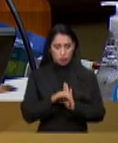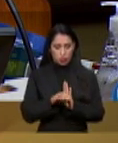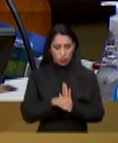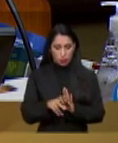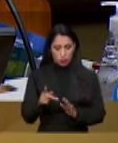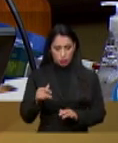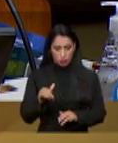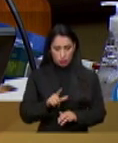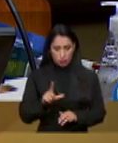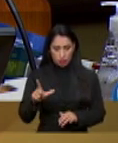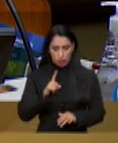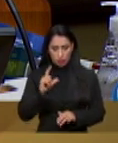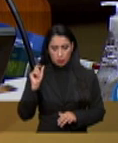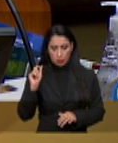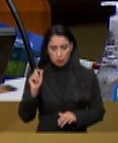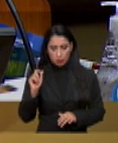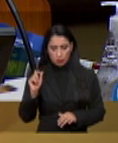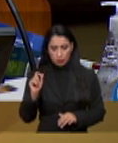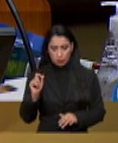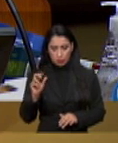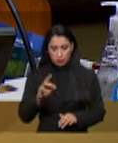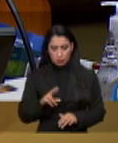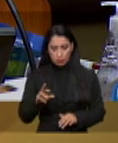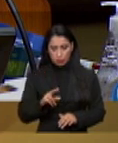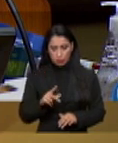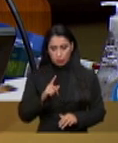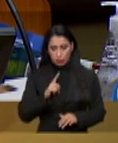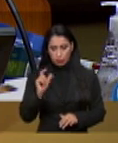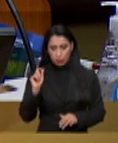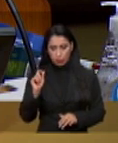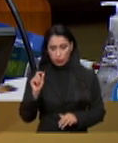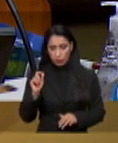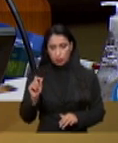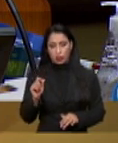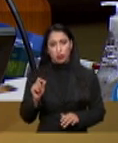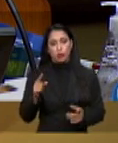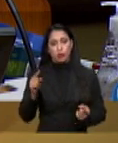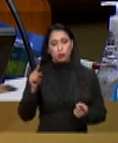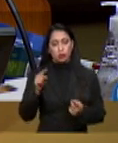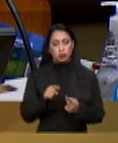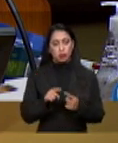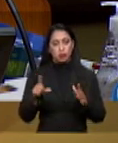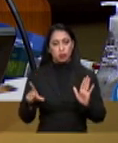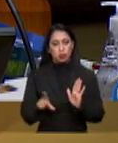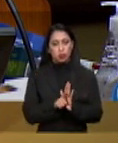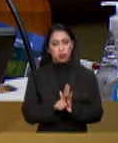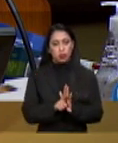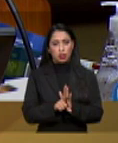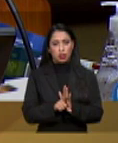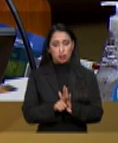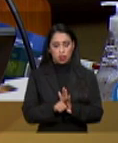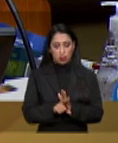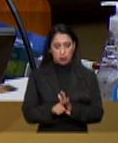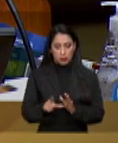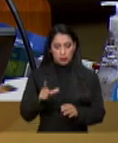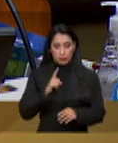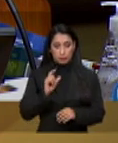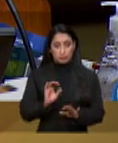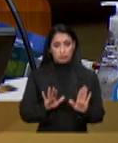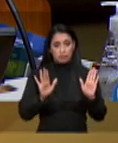pelo fato de não ser esse o fim almejado pelo legislador ao editar o objeto ora hostilizado, mas